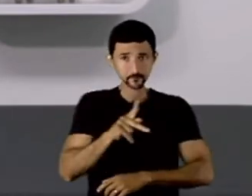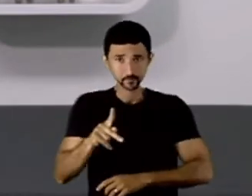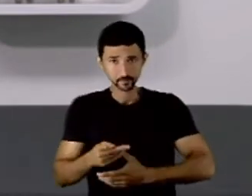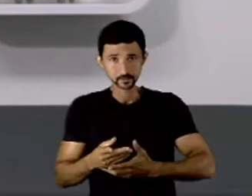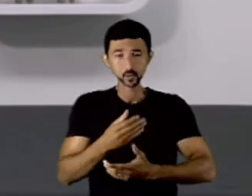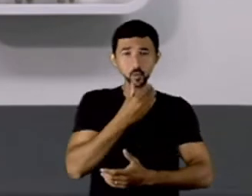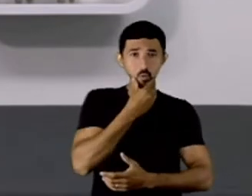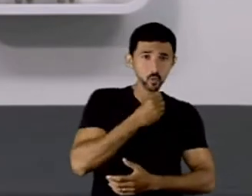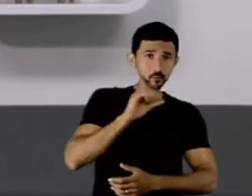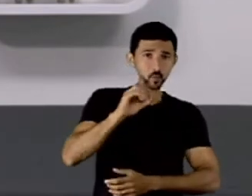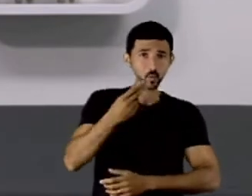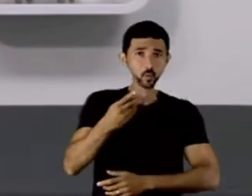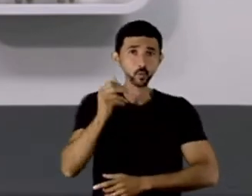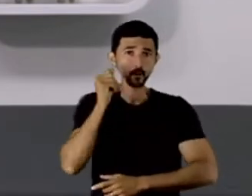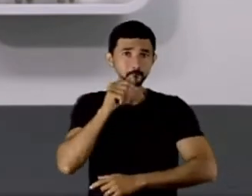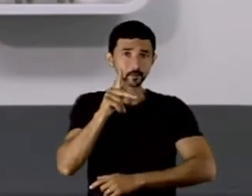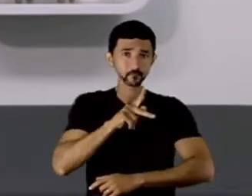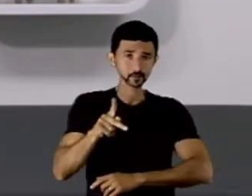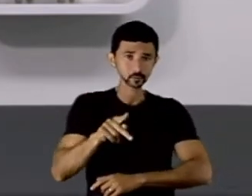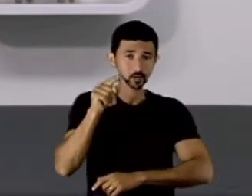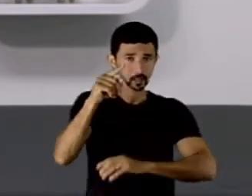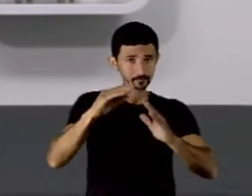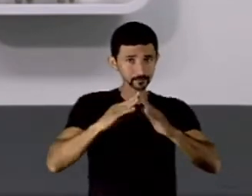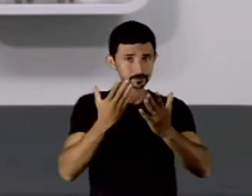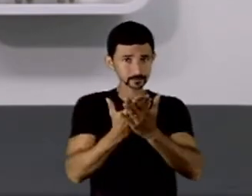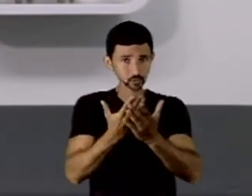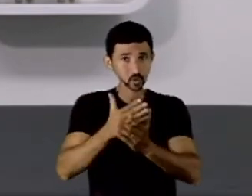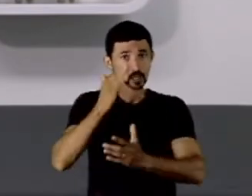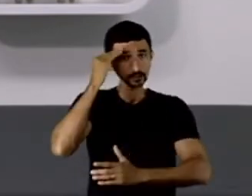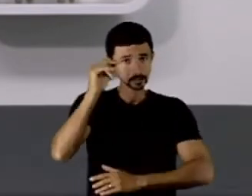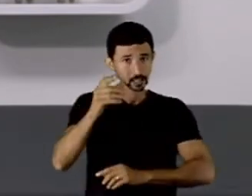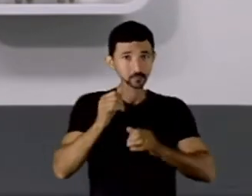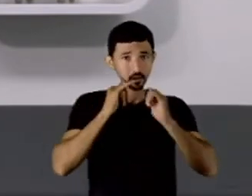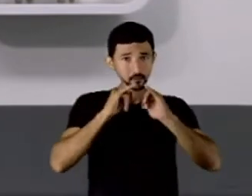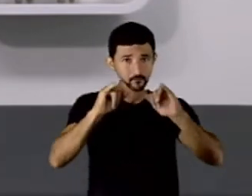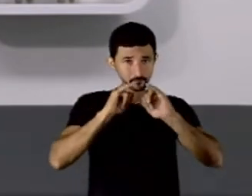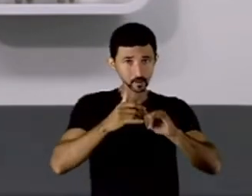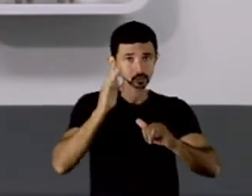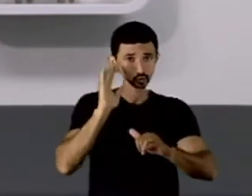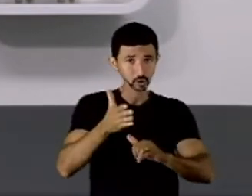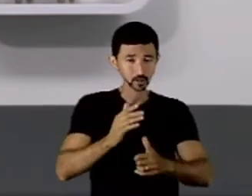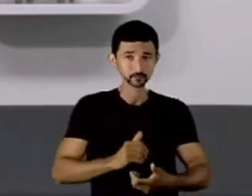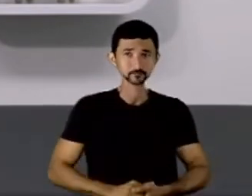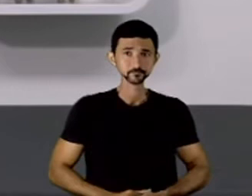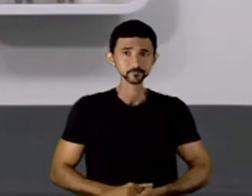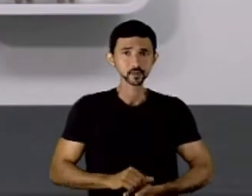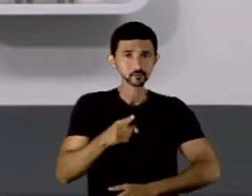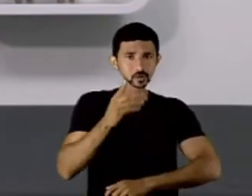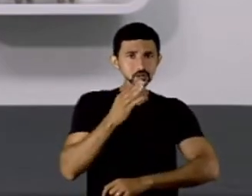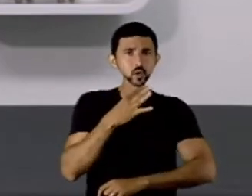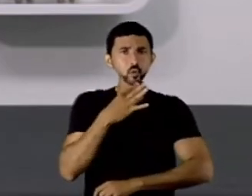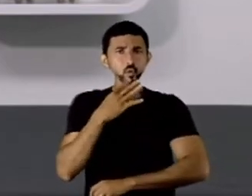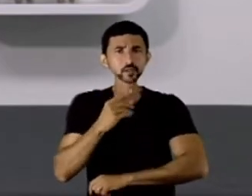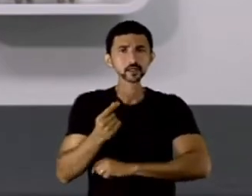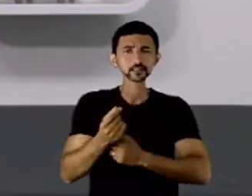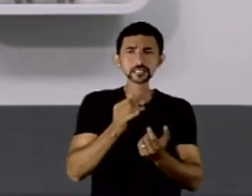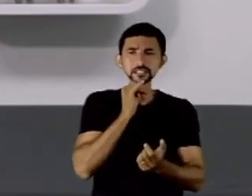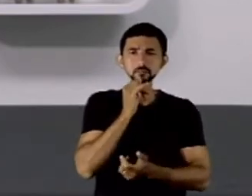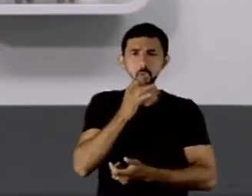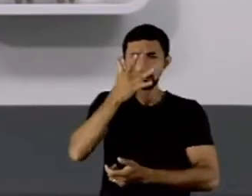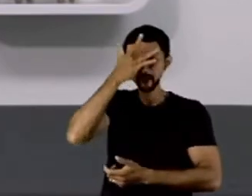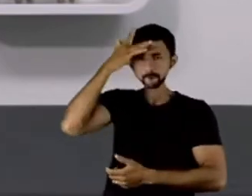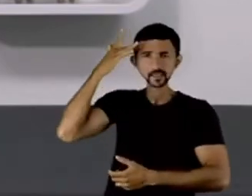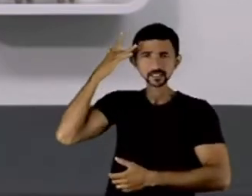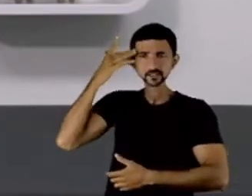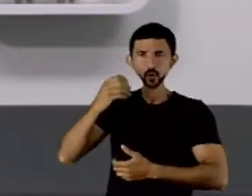ou o professor de educação física da tua escola já deve ter falado sobre isso. Vocês já viram alguma pessoa